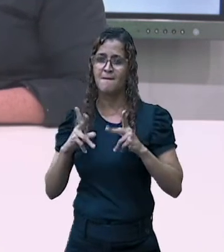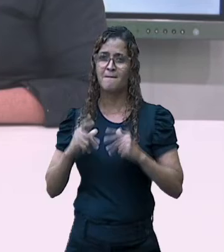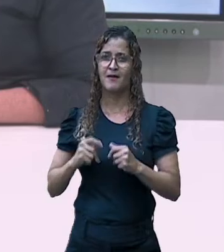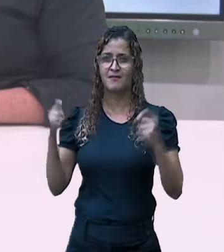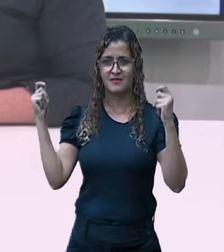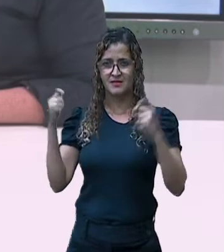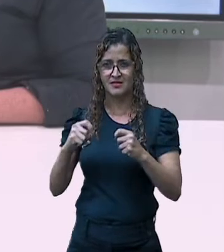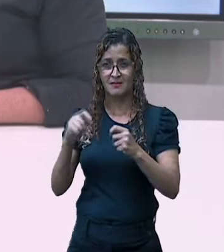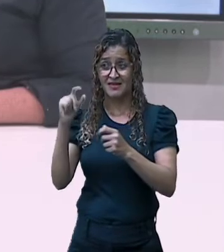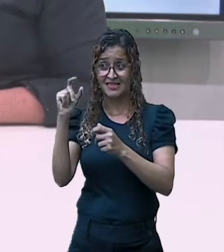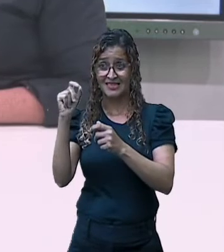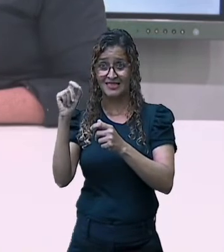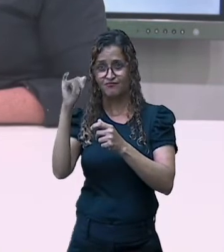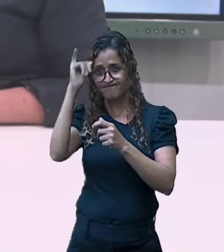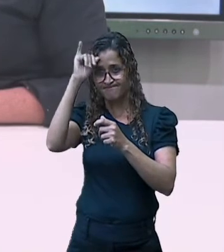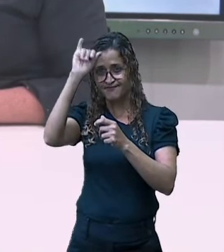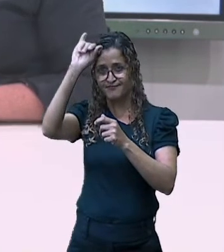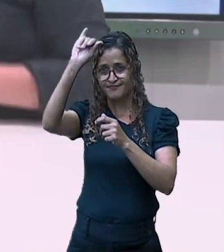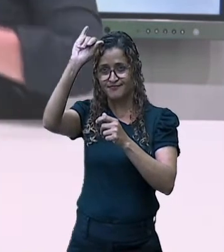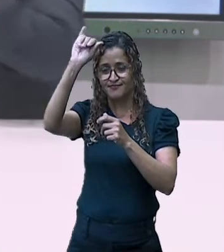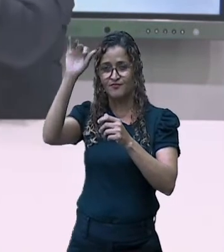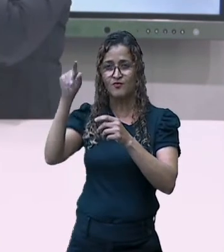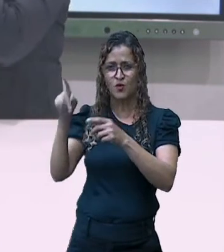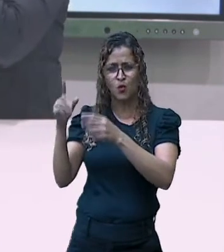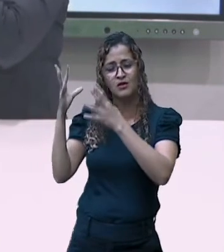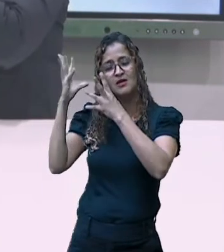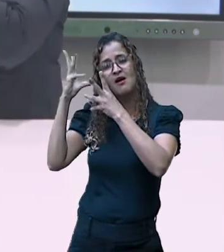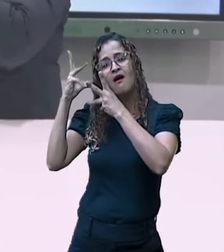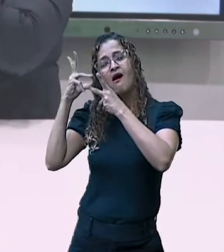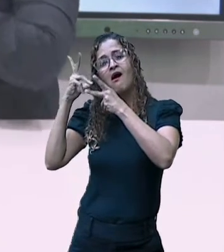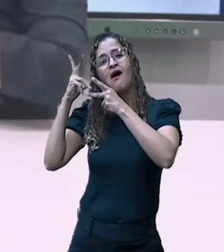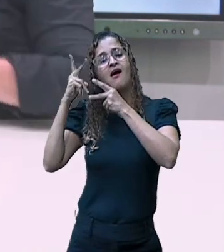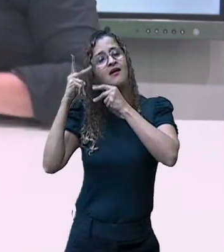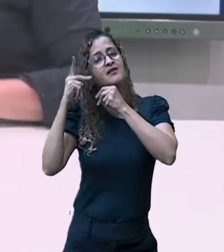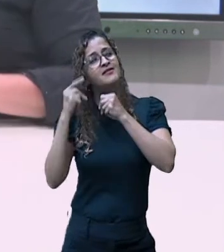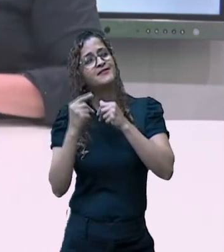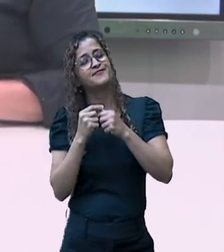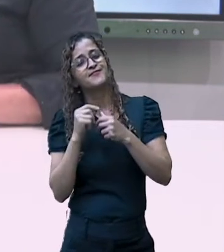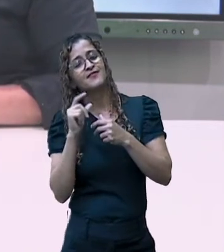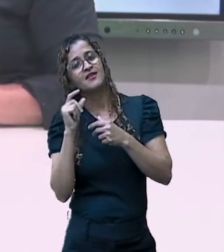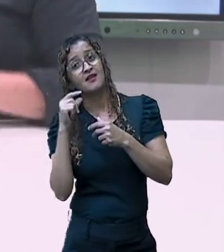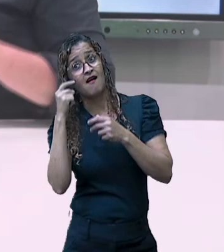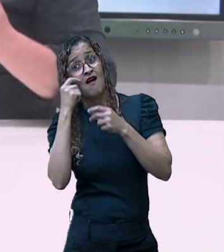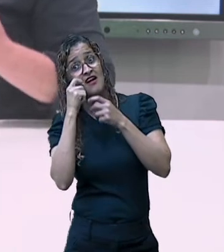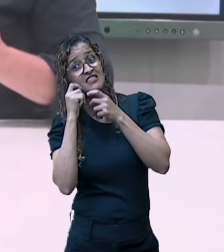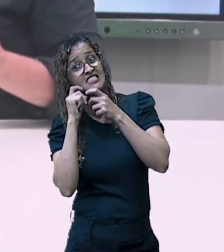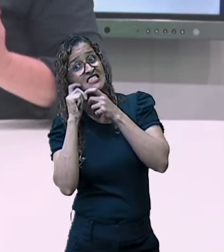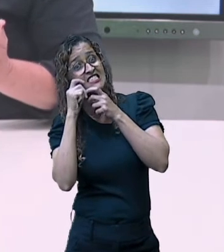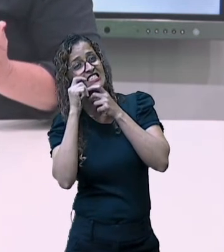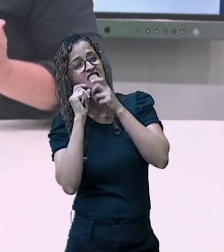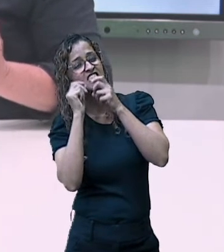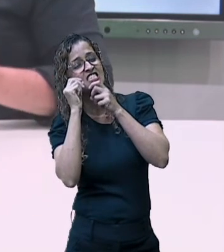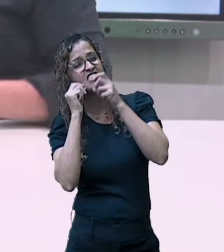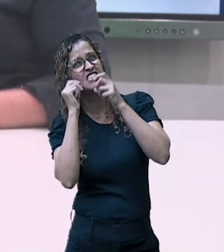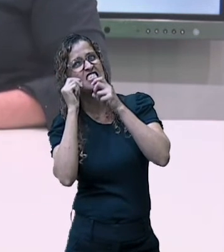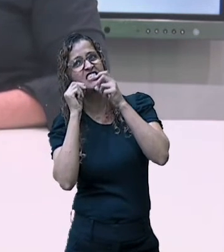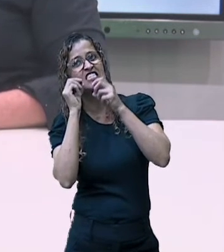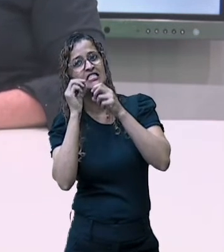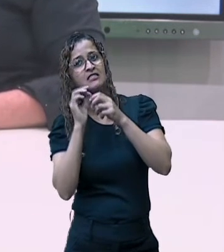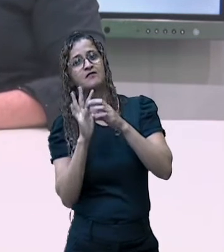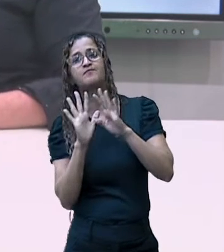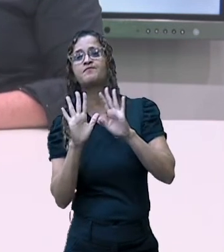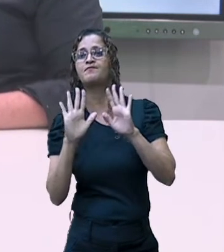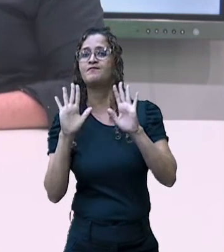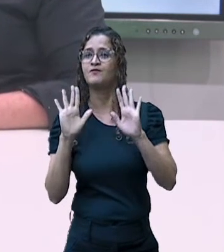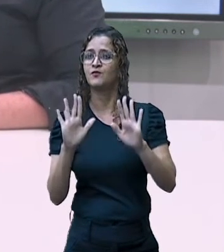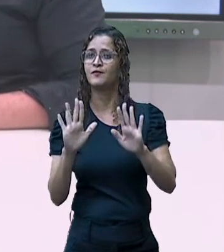vendo, gente? Porque na hora que a gente tá lá, ó, dormindo, o bichinho está o quê? Trabalhando. Então,